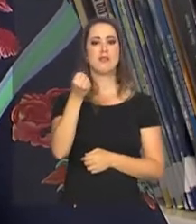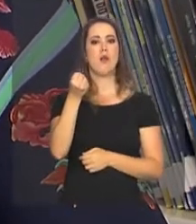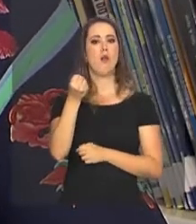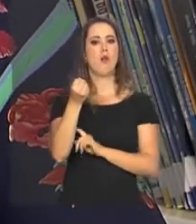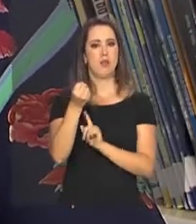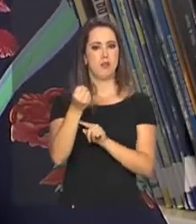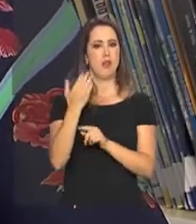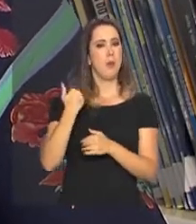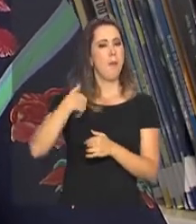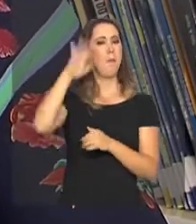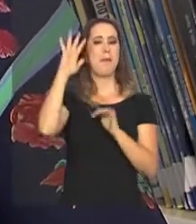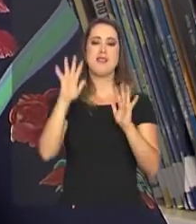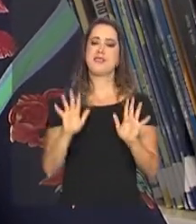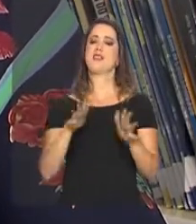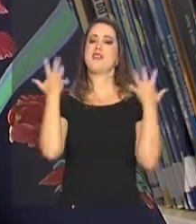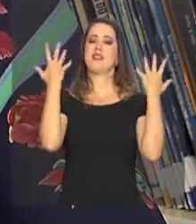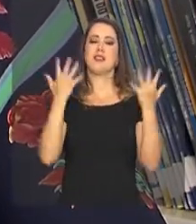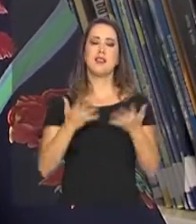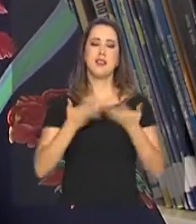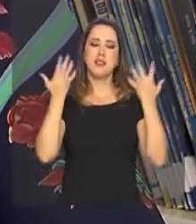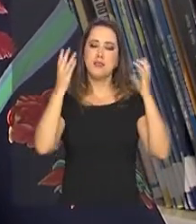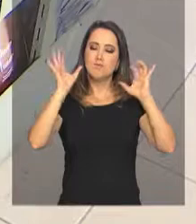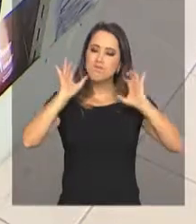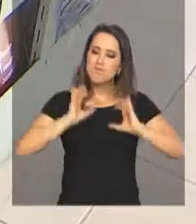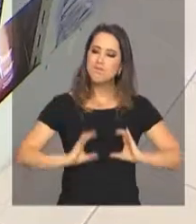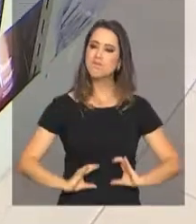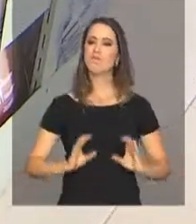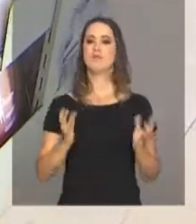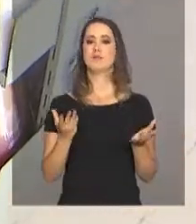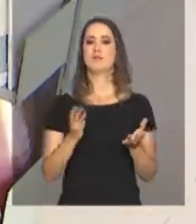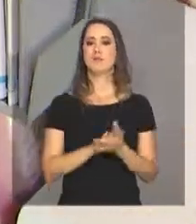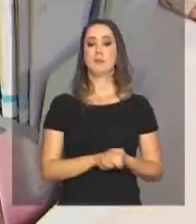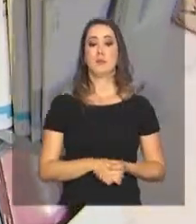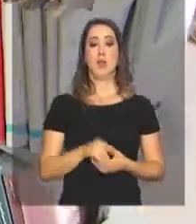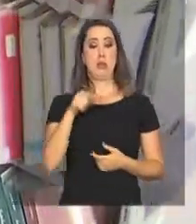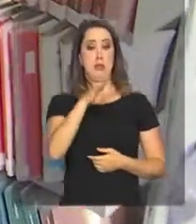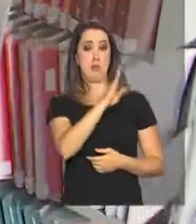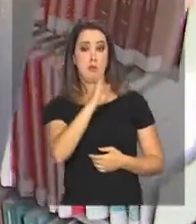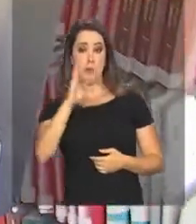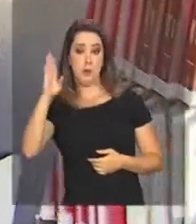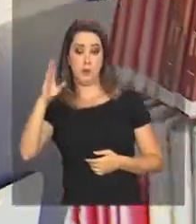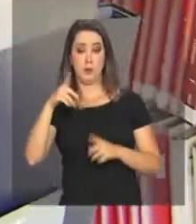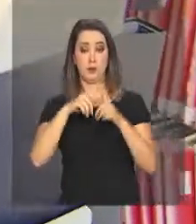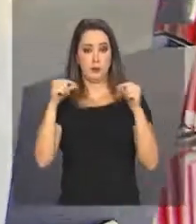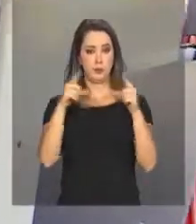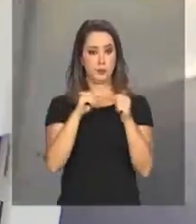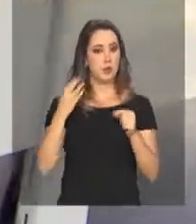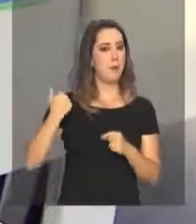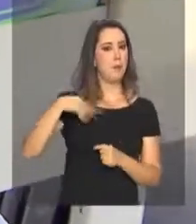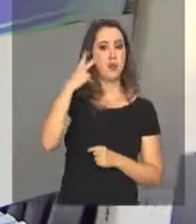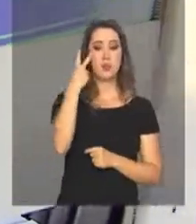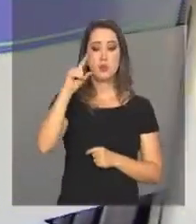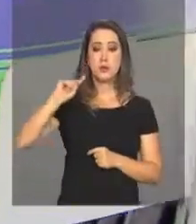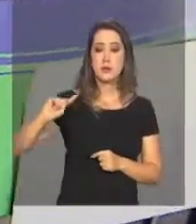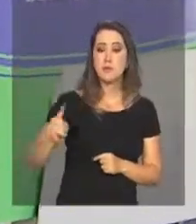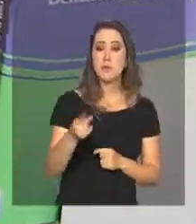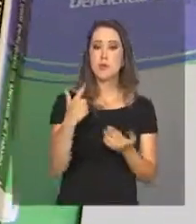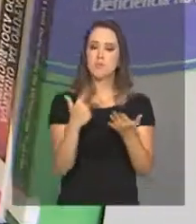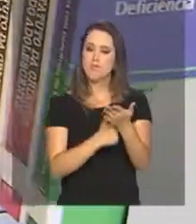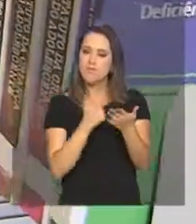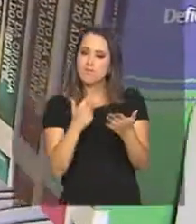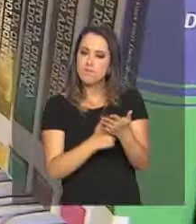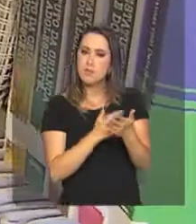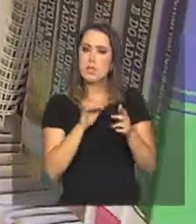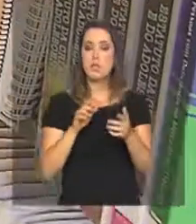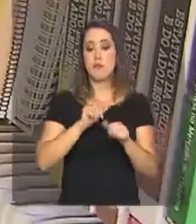com mais alegria com mais cidadania nesta biblioteca em brasília são mais de dois mil exemplares transcritos